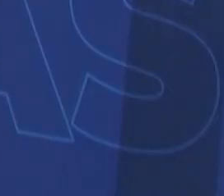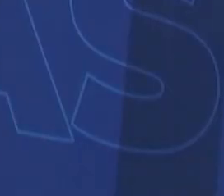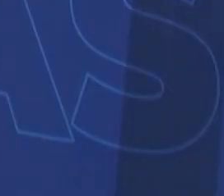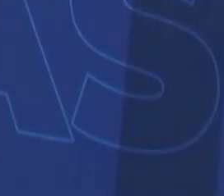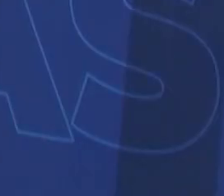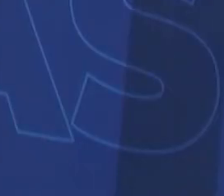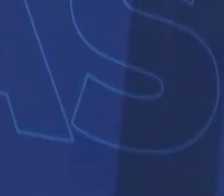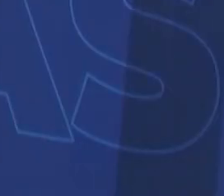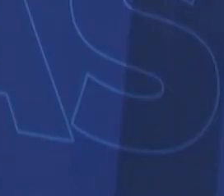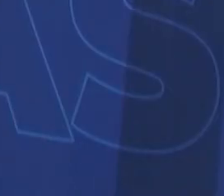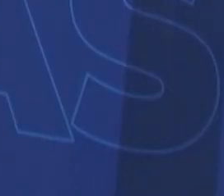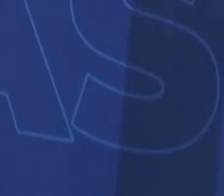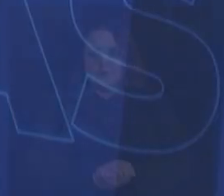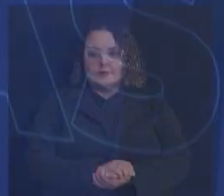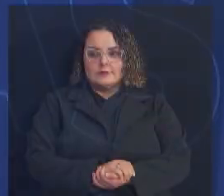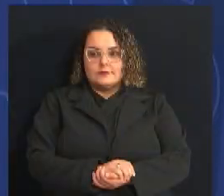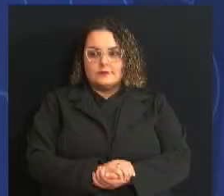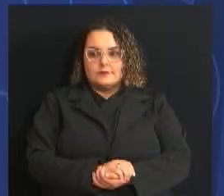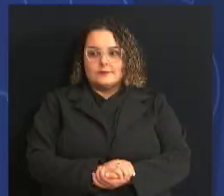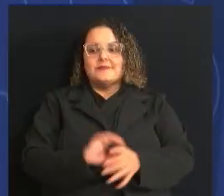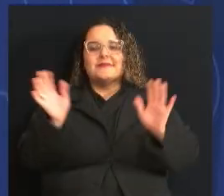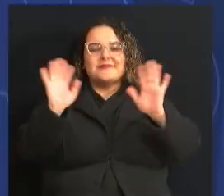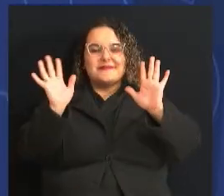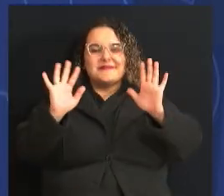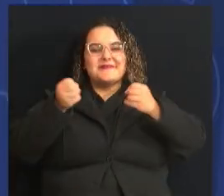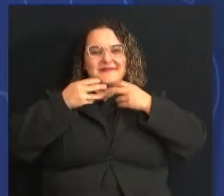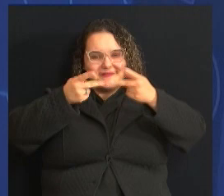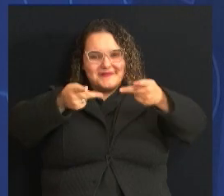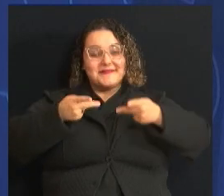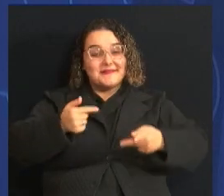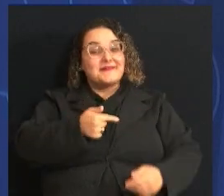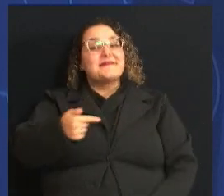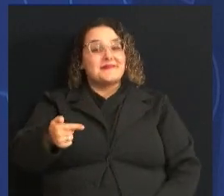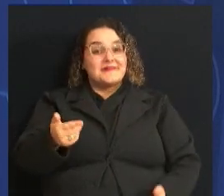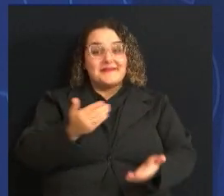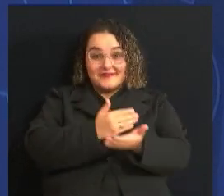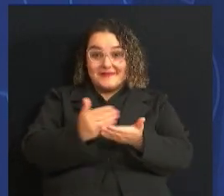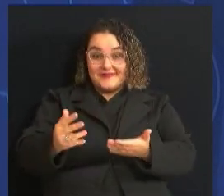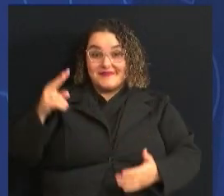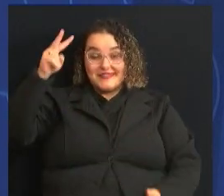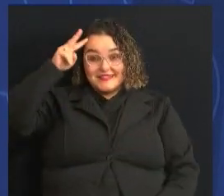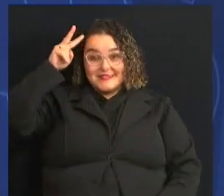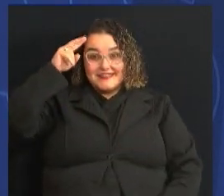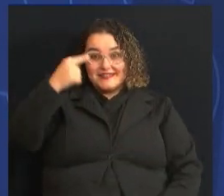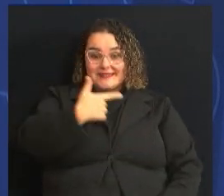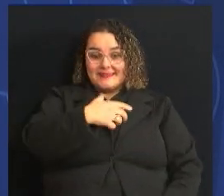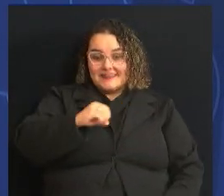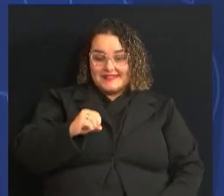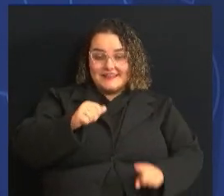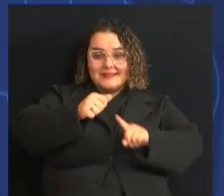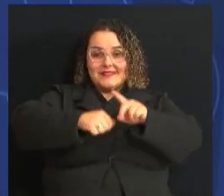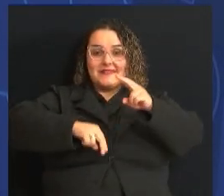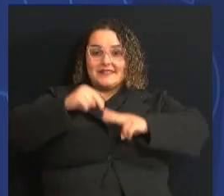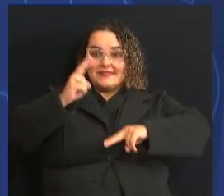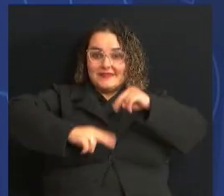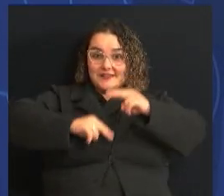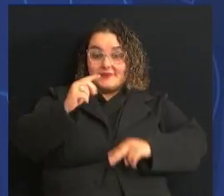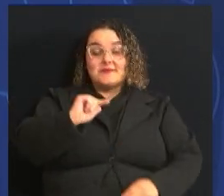Olá, seja bem-vinda, seja bem-vindo. Semana começando, segunda-feira, 20 de junho de